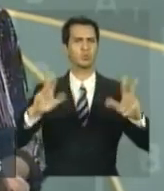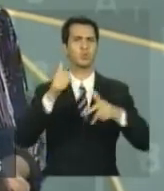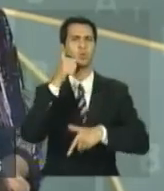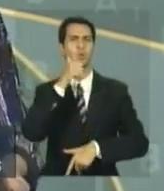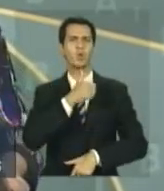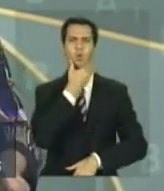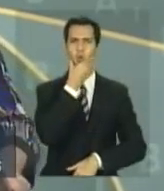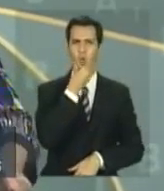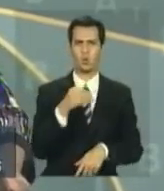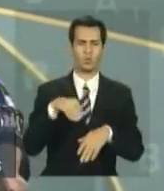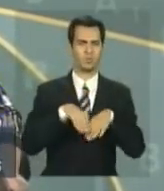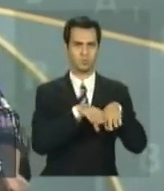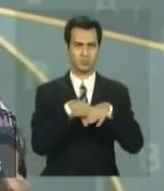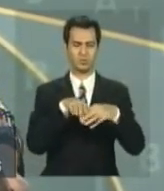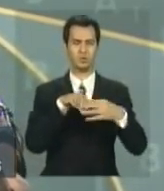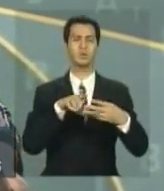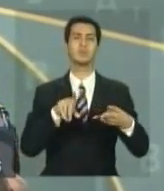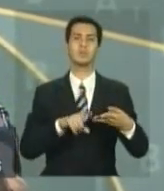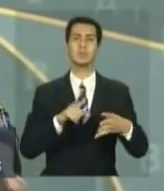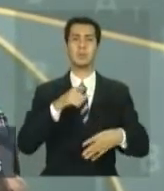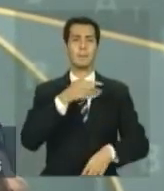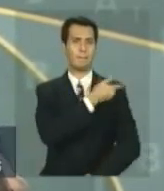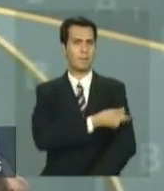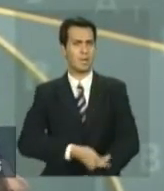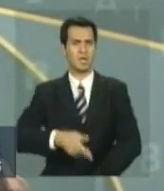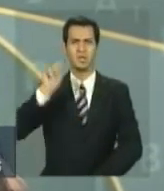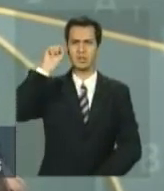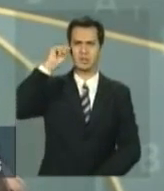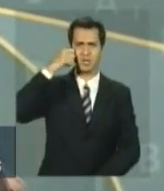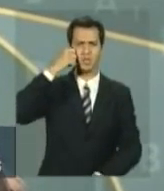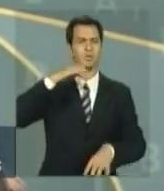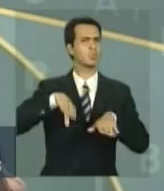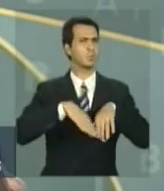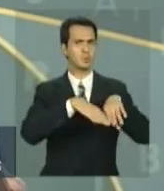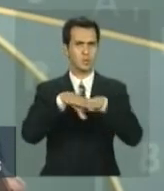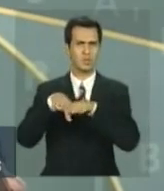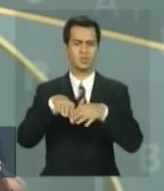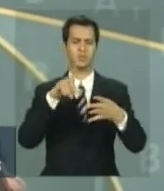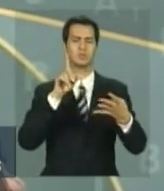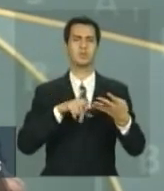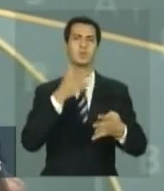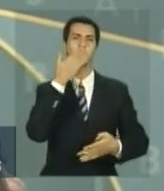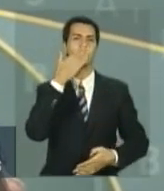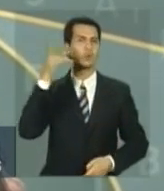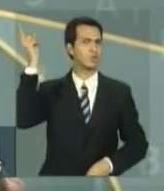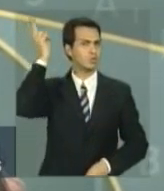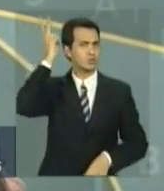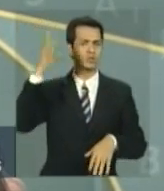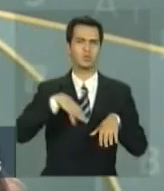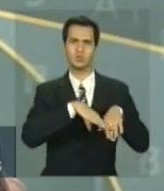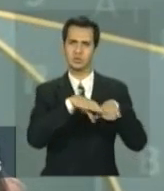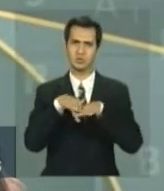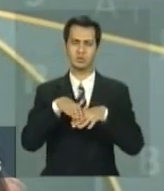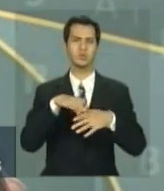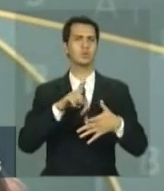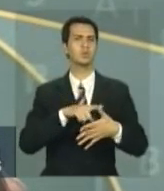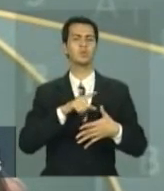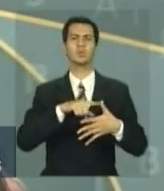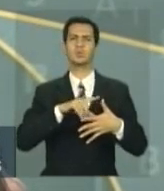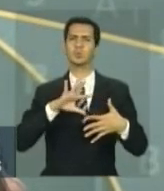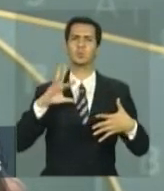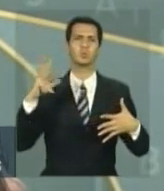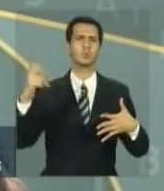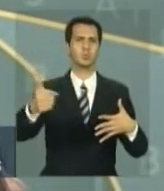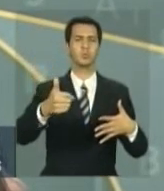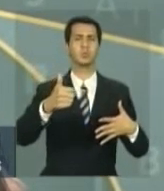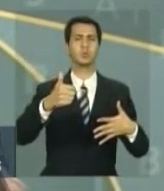mais oportunidades para brancos e negros, com mais oportunidades para os indígenas e para os brasileiros de